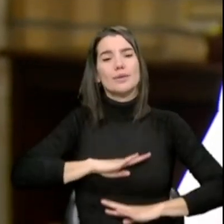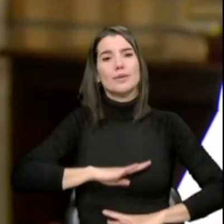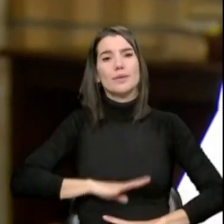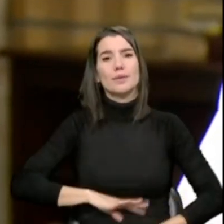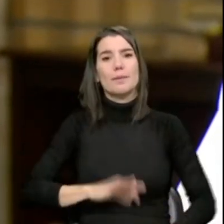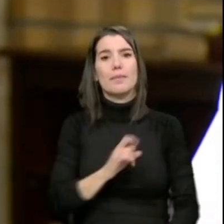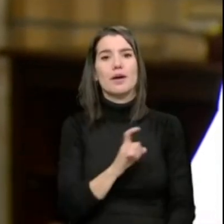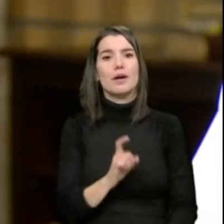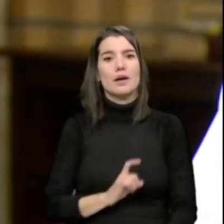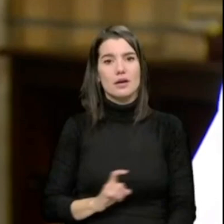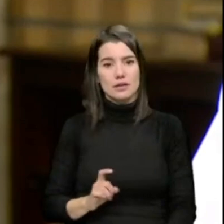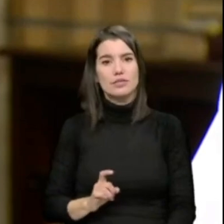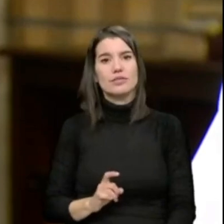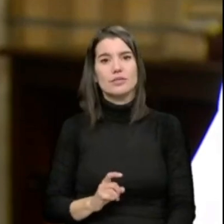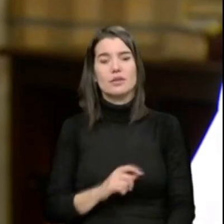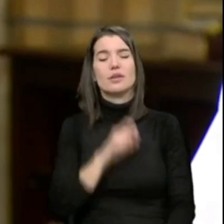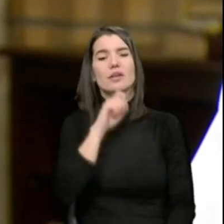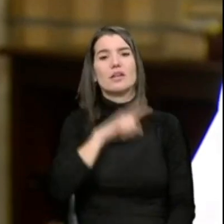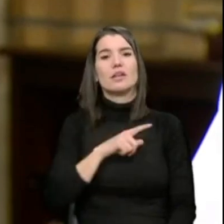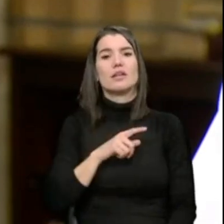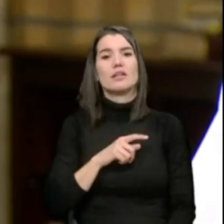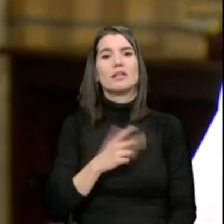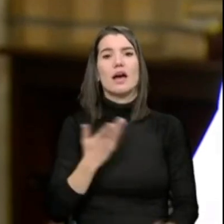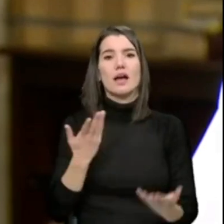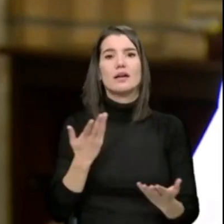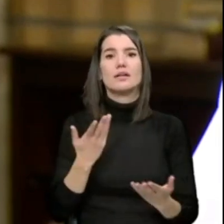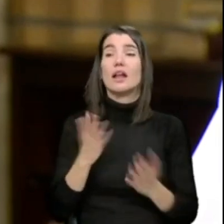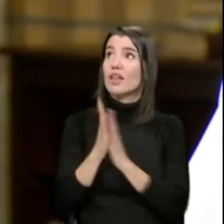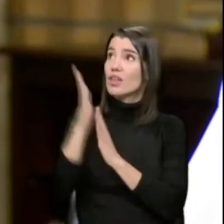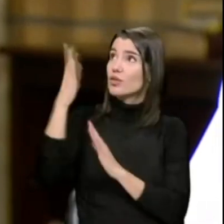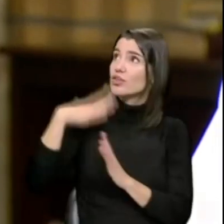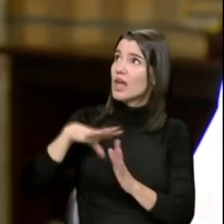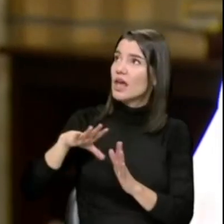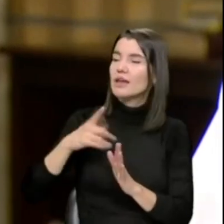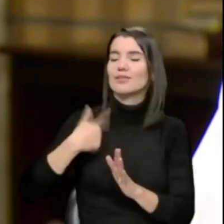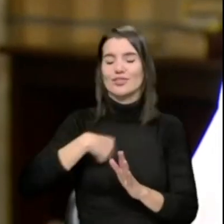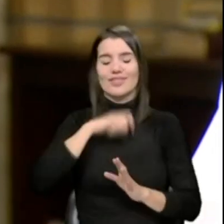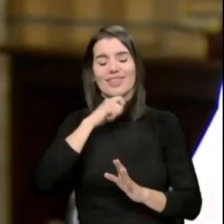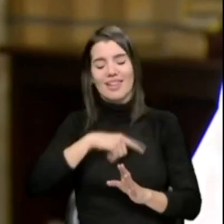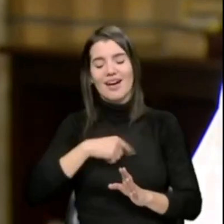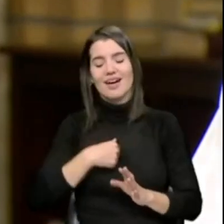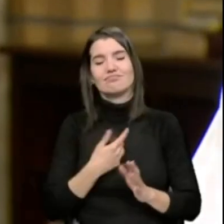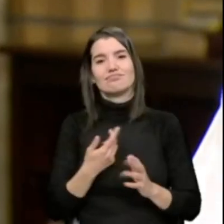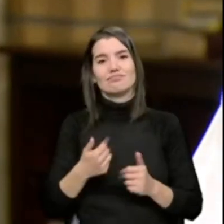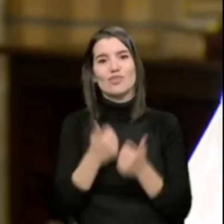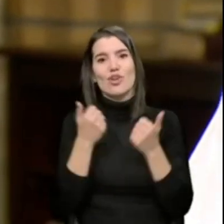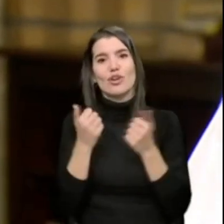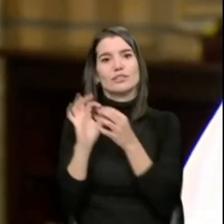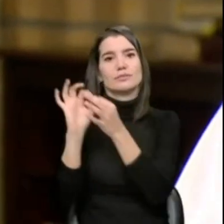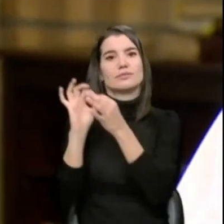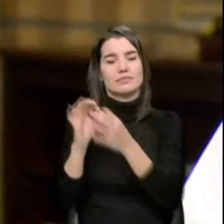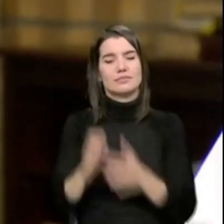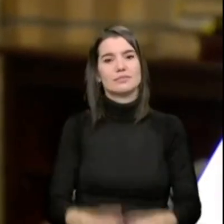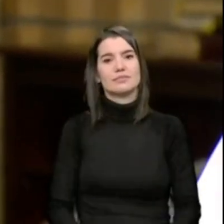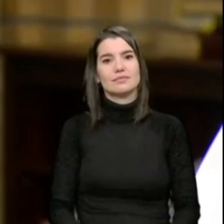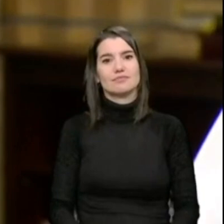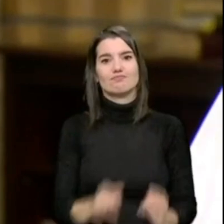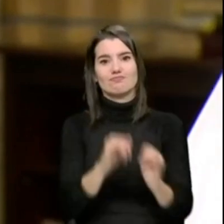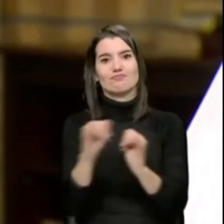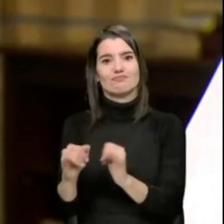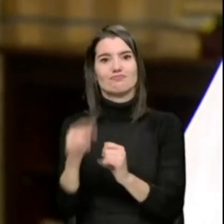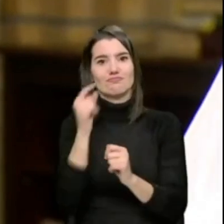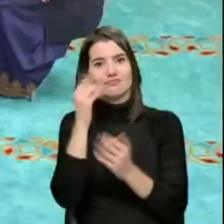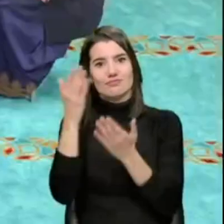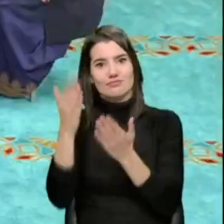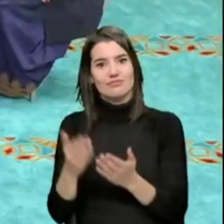faça sermos o que Deus quer, que sejamos melhores e mais próximos para com Ele. Sheikh.